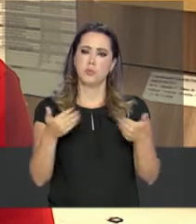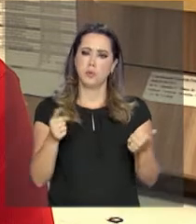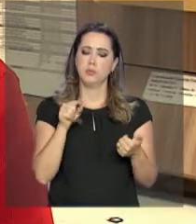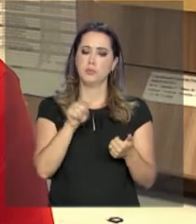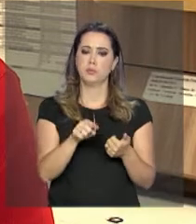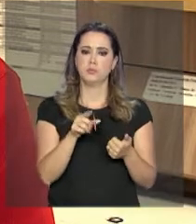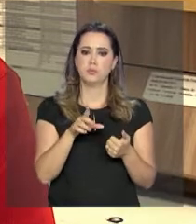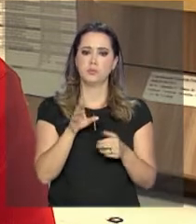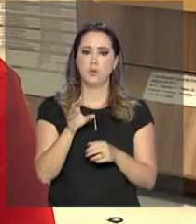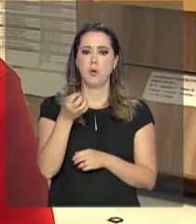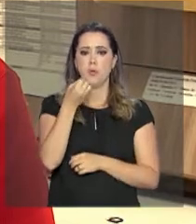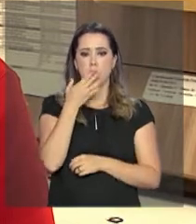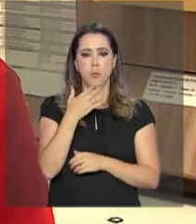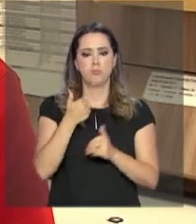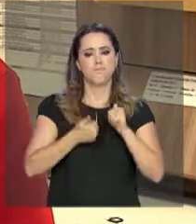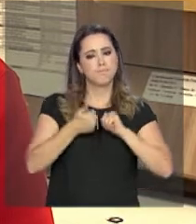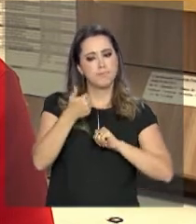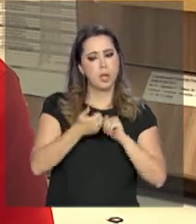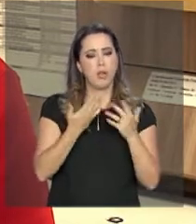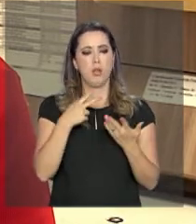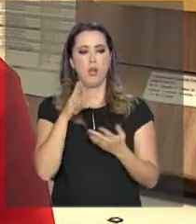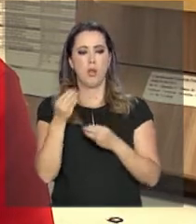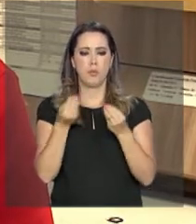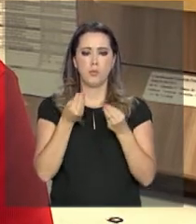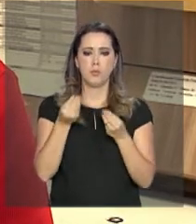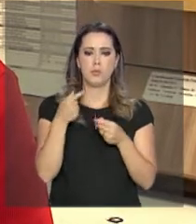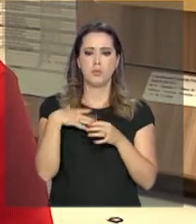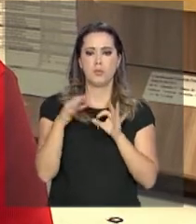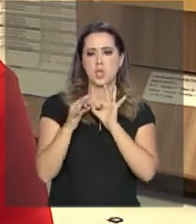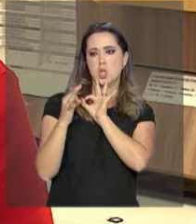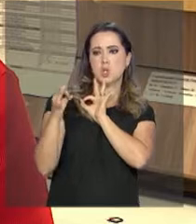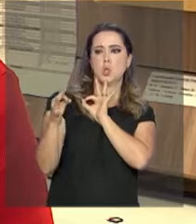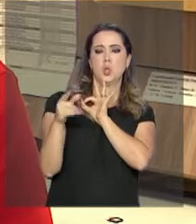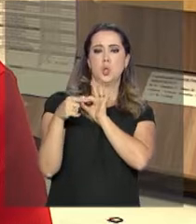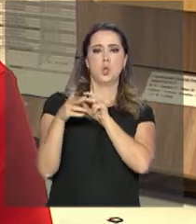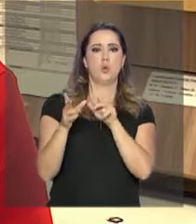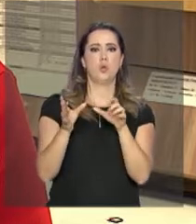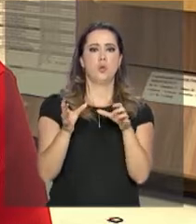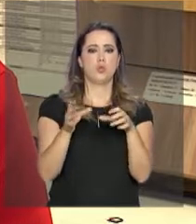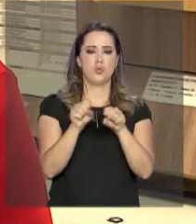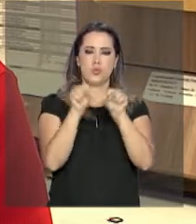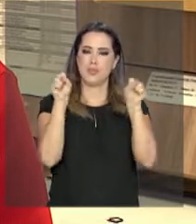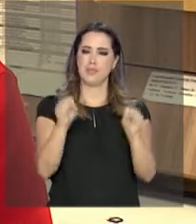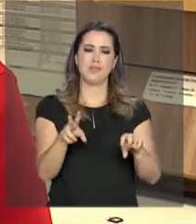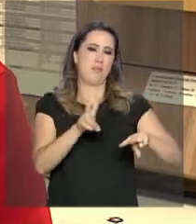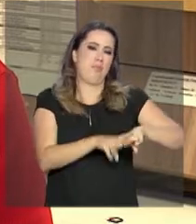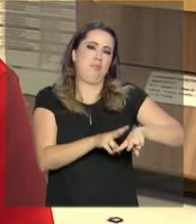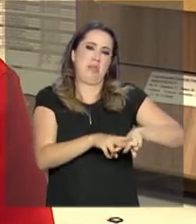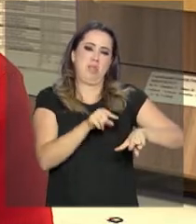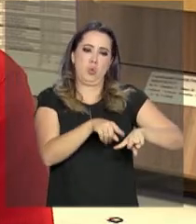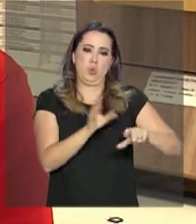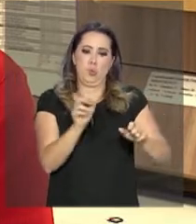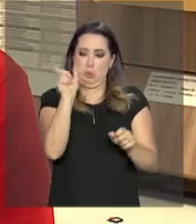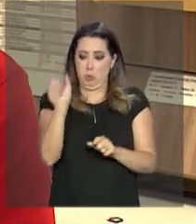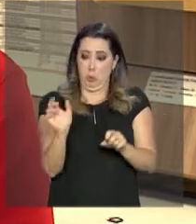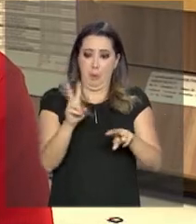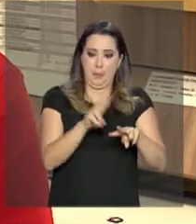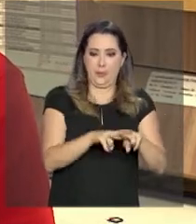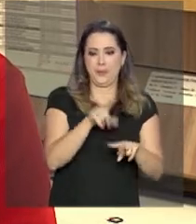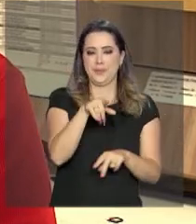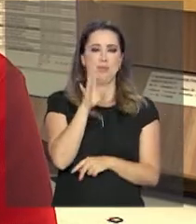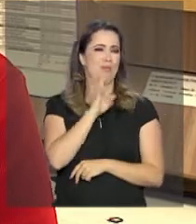algo bom né de nem de longe o sistema prisional é um lugar legal